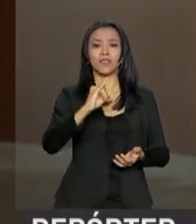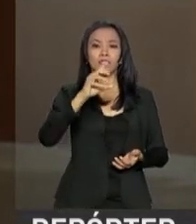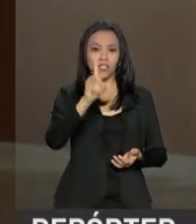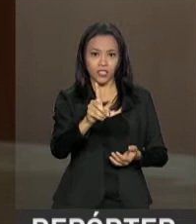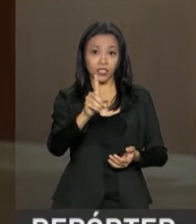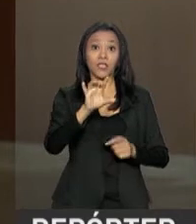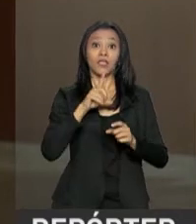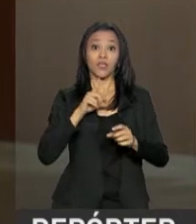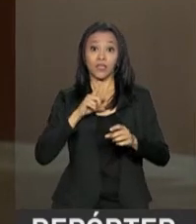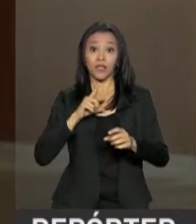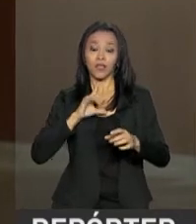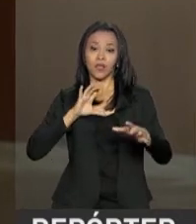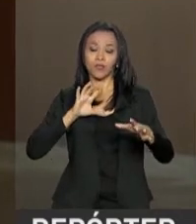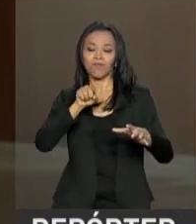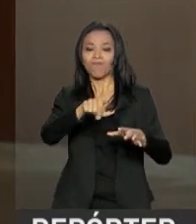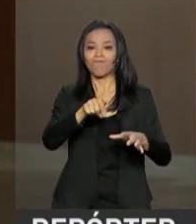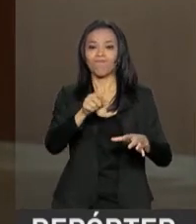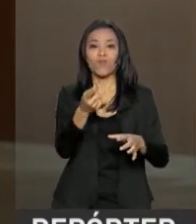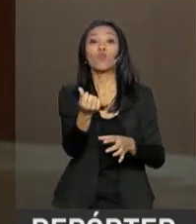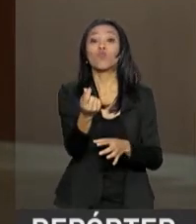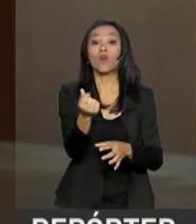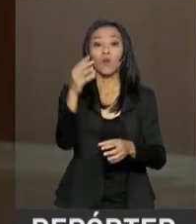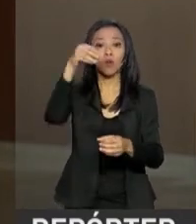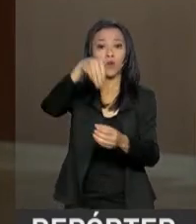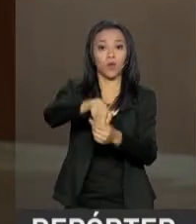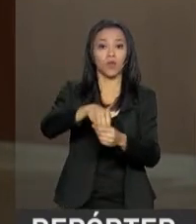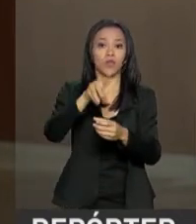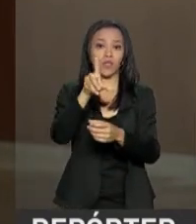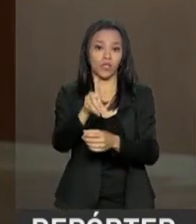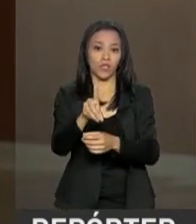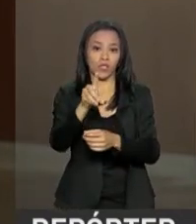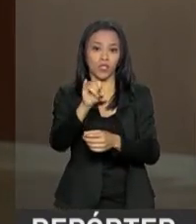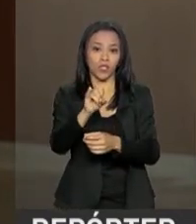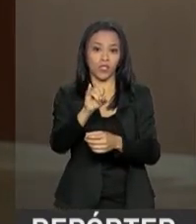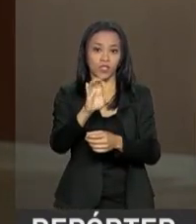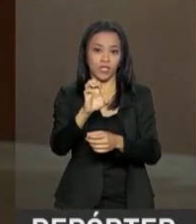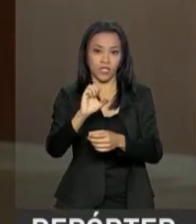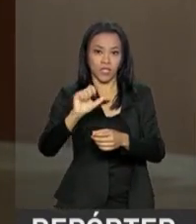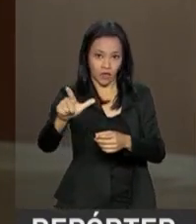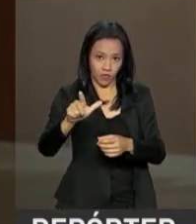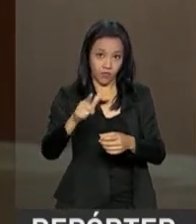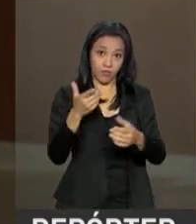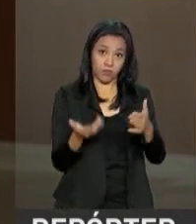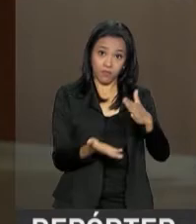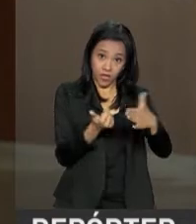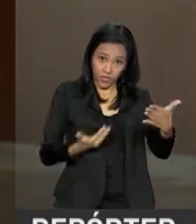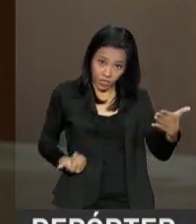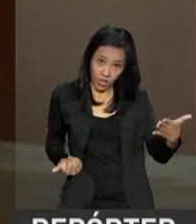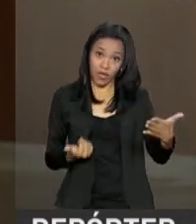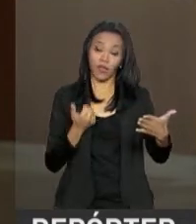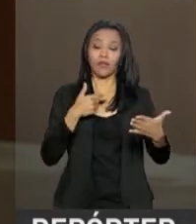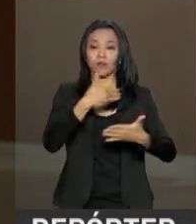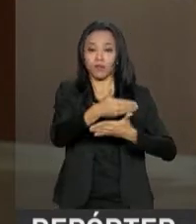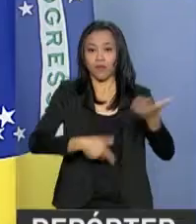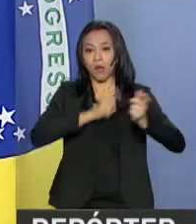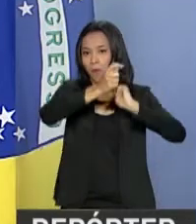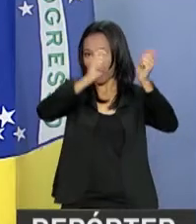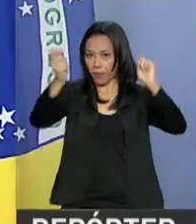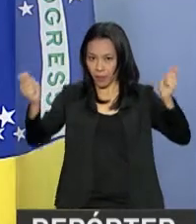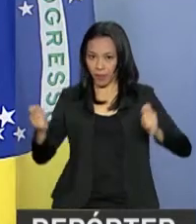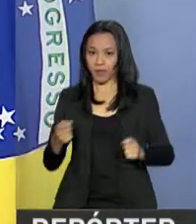diesel quando o congresso nacional aprovar o projeto de remuneração da folha de pagamento vamos ver